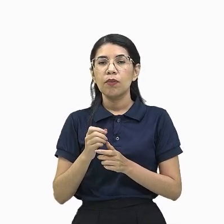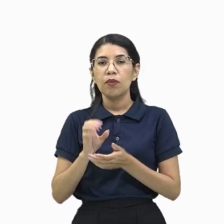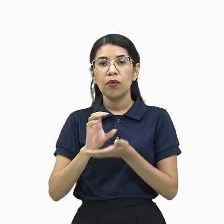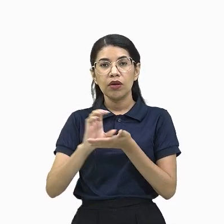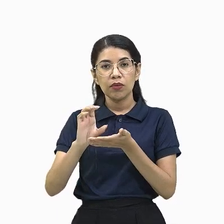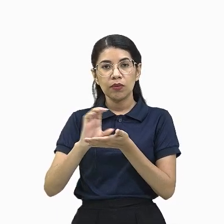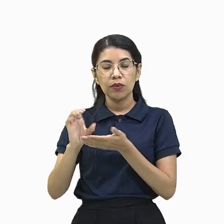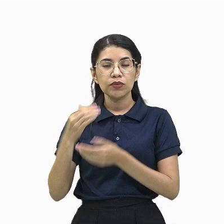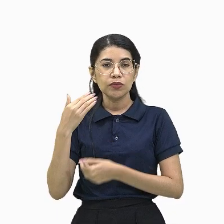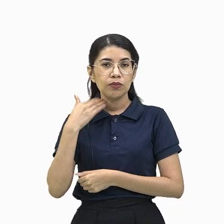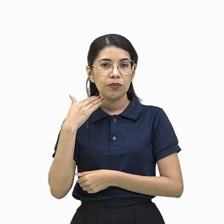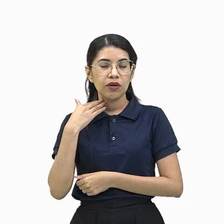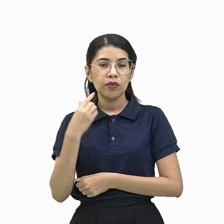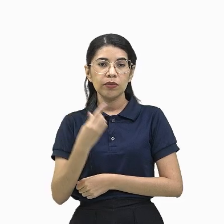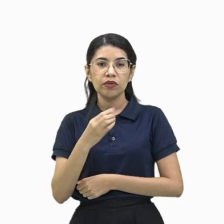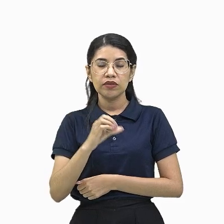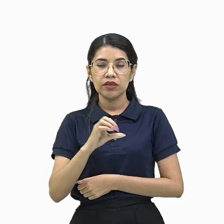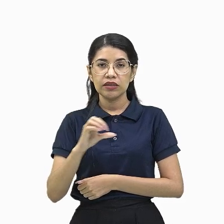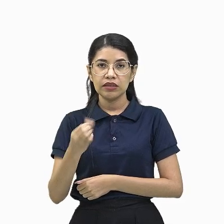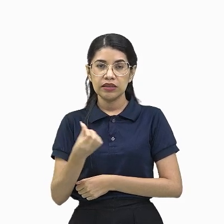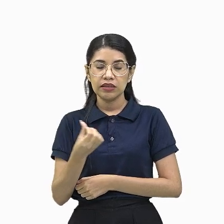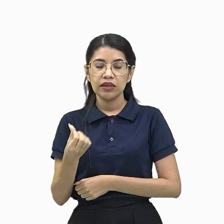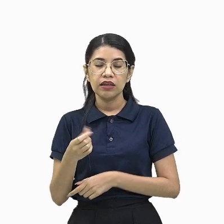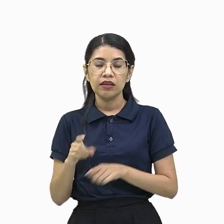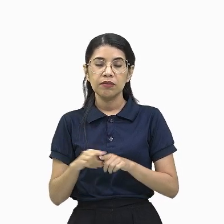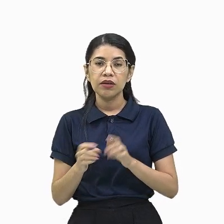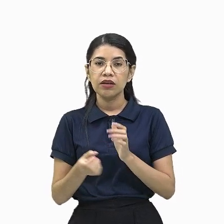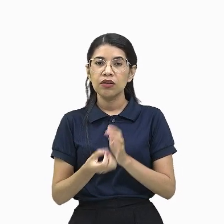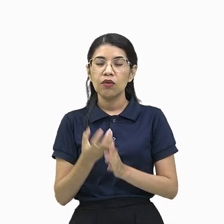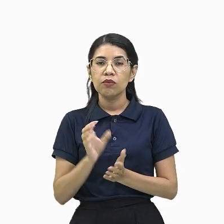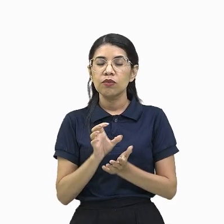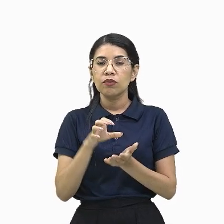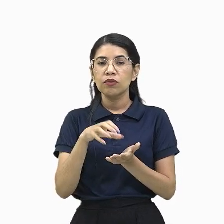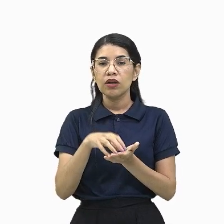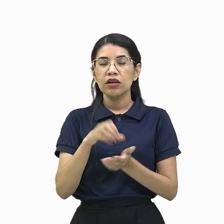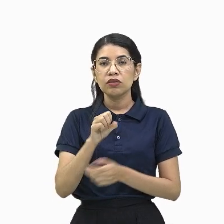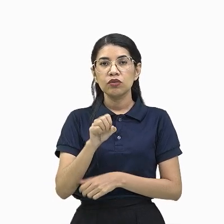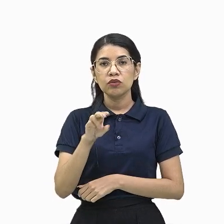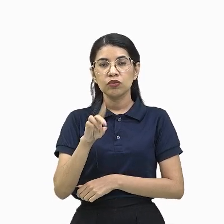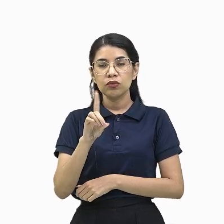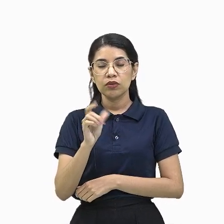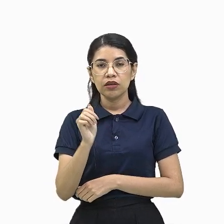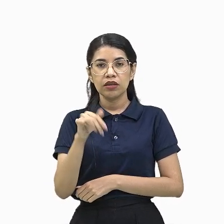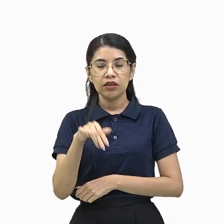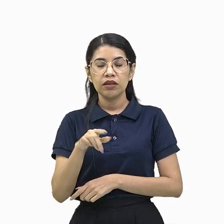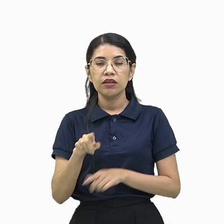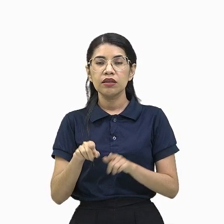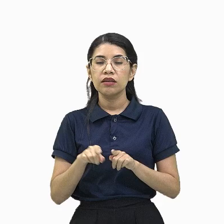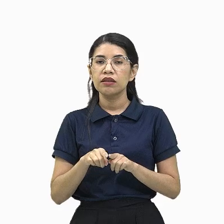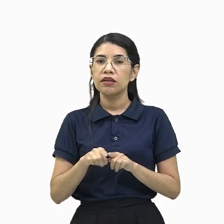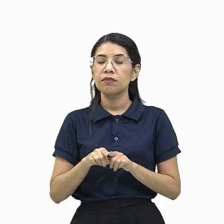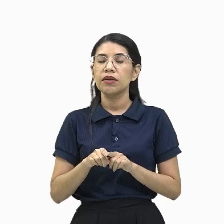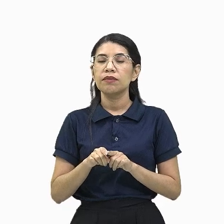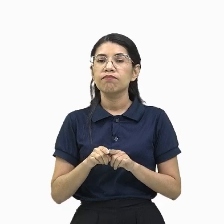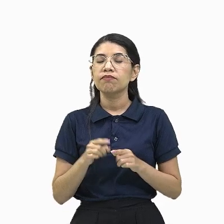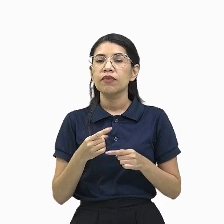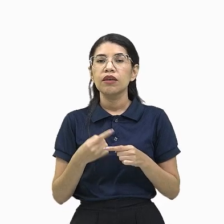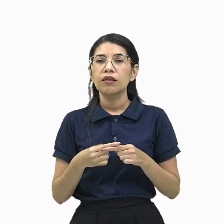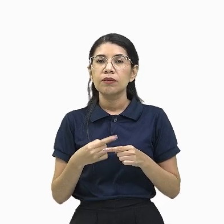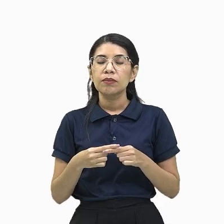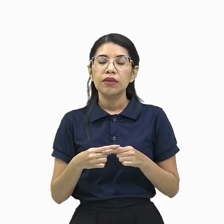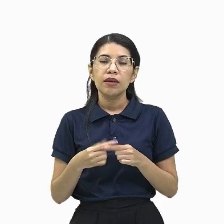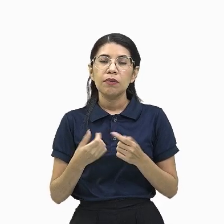banco em 1966. Temos também a criação aí de um órgão que foi a Sudam, dentro dessa justificativa, né,